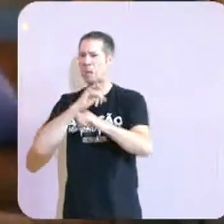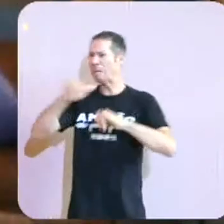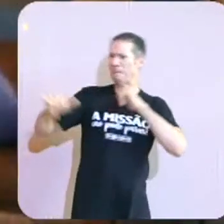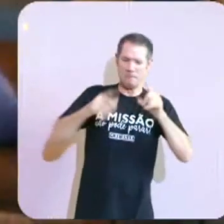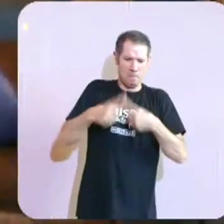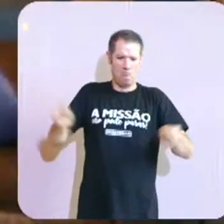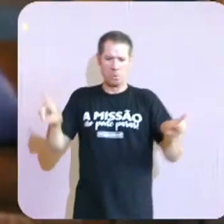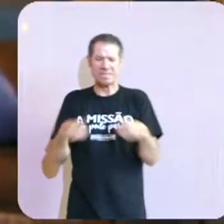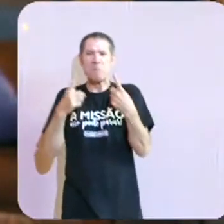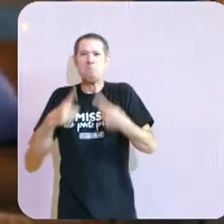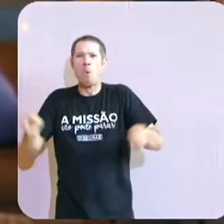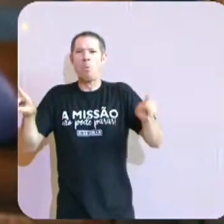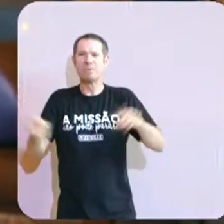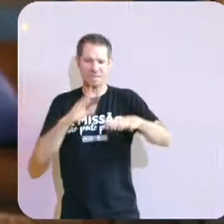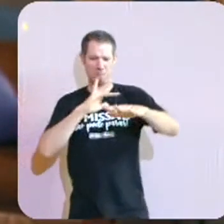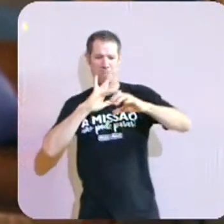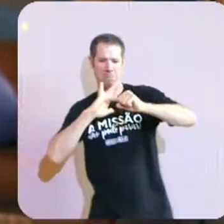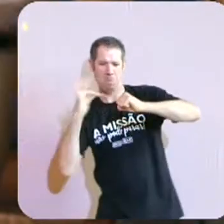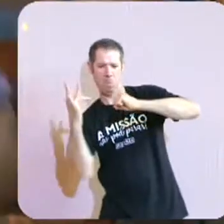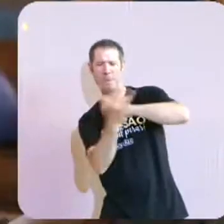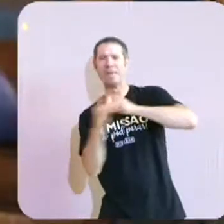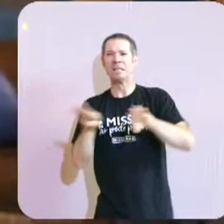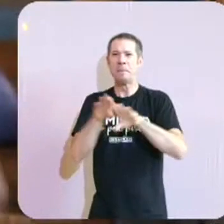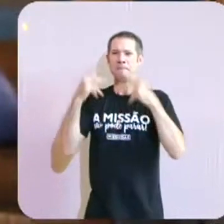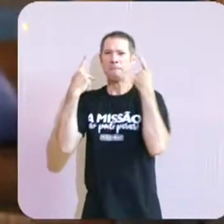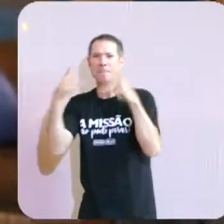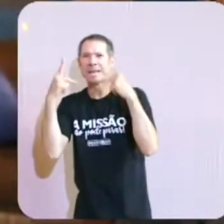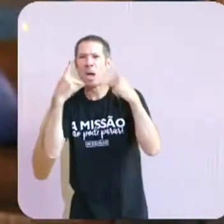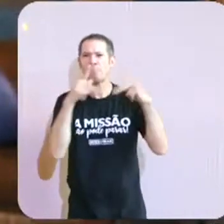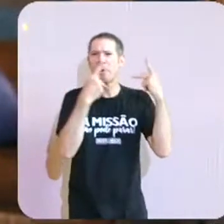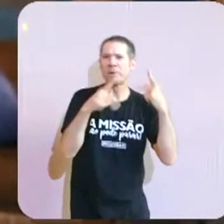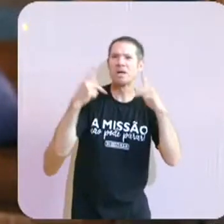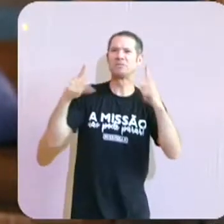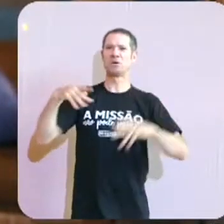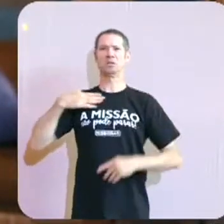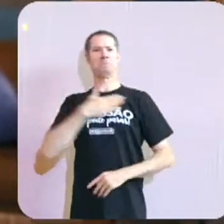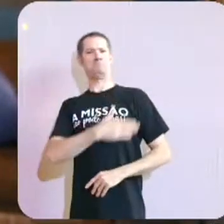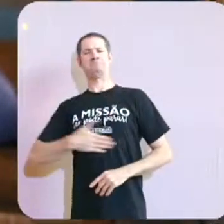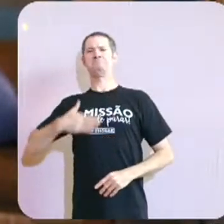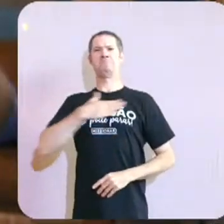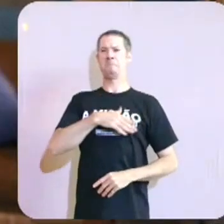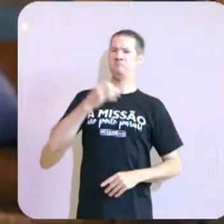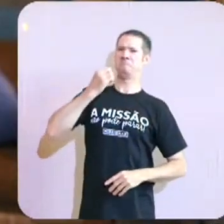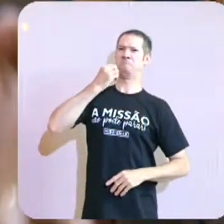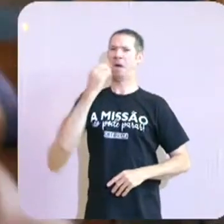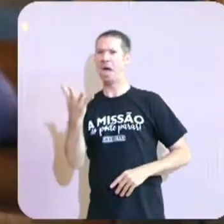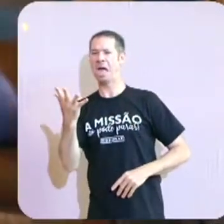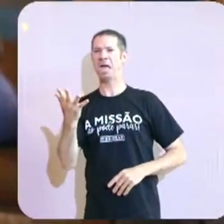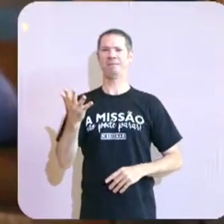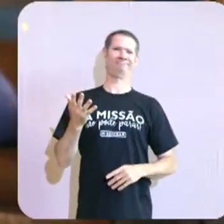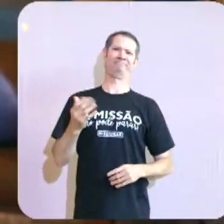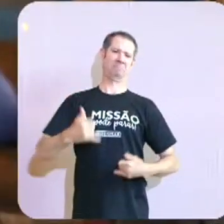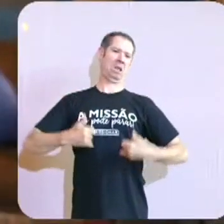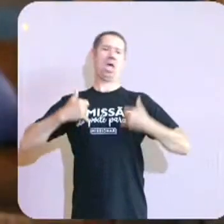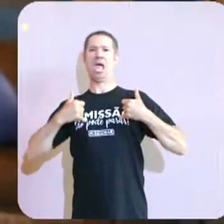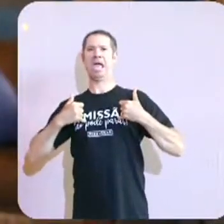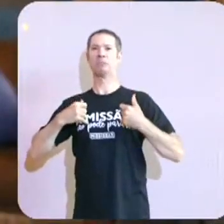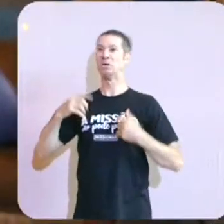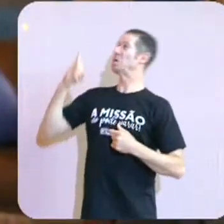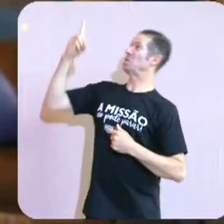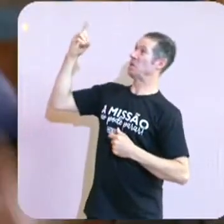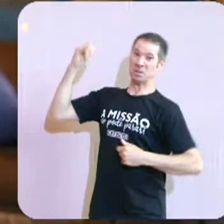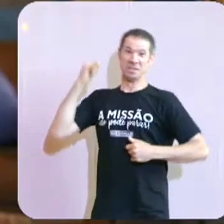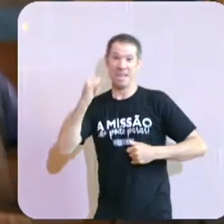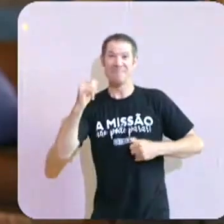vai encontrar isso nas redes sociais. As pregações do bem-estar, elas são sempre egocêntricas. É você, Deus quer fazer isso na